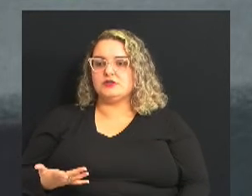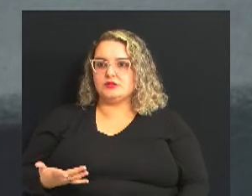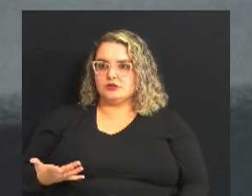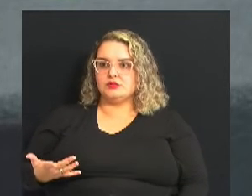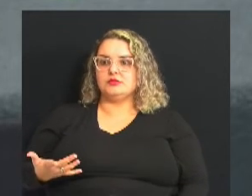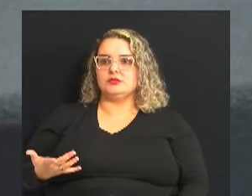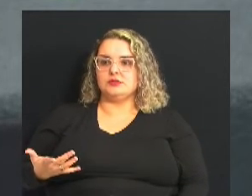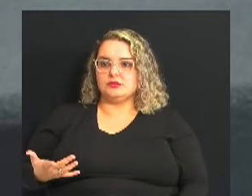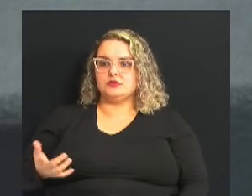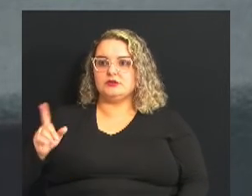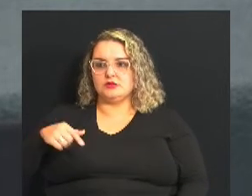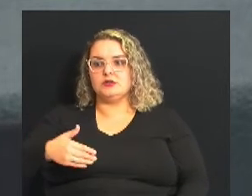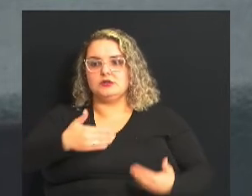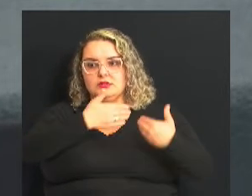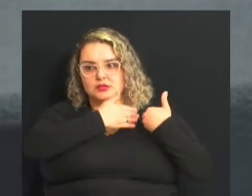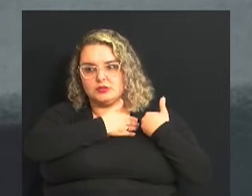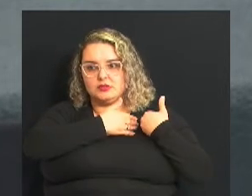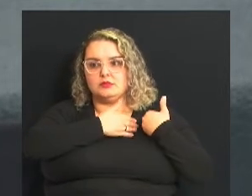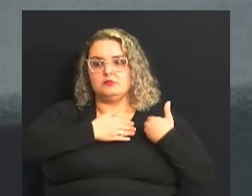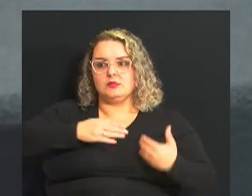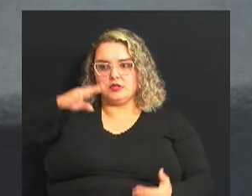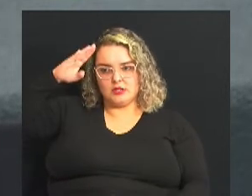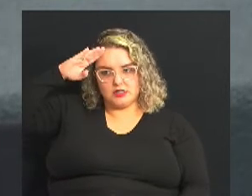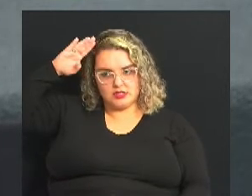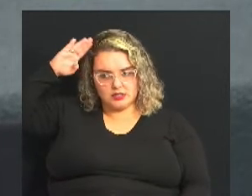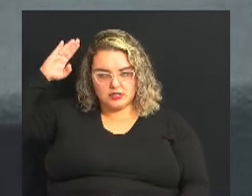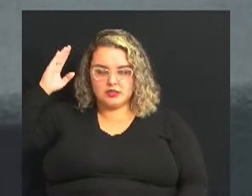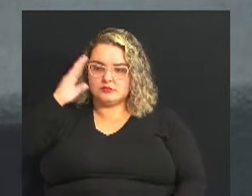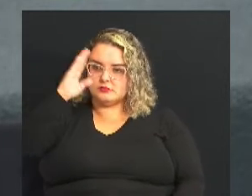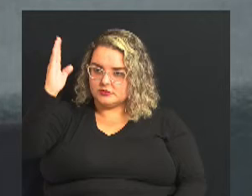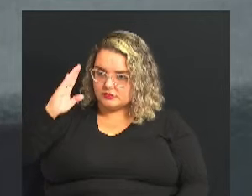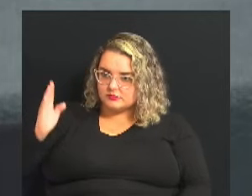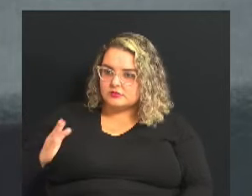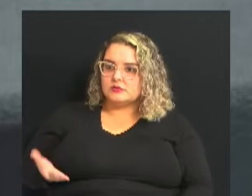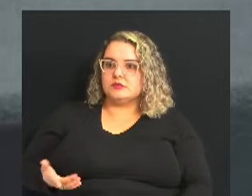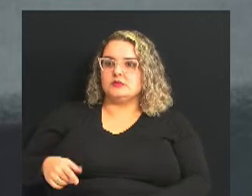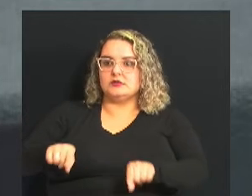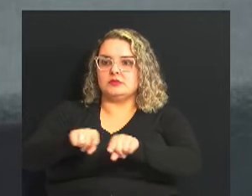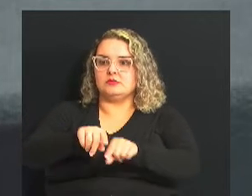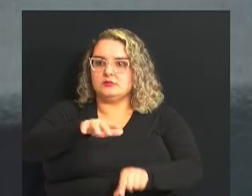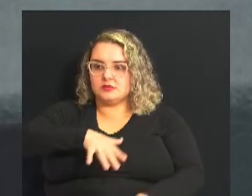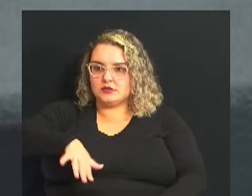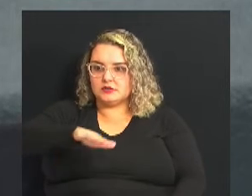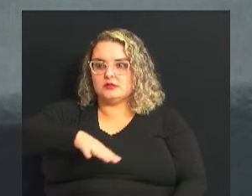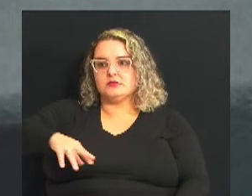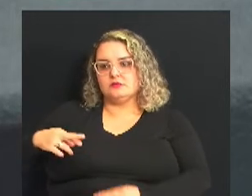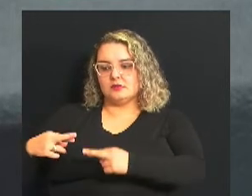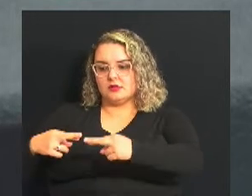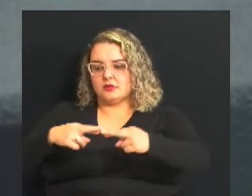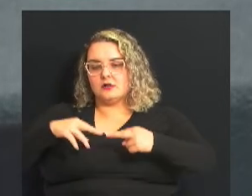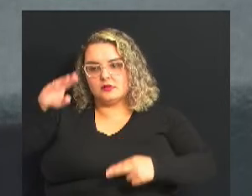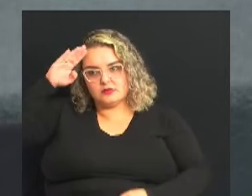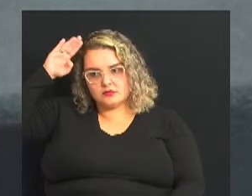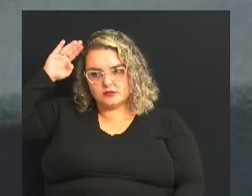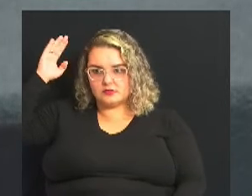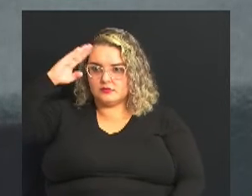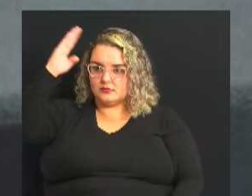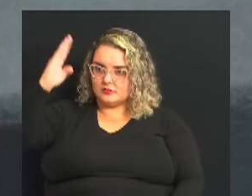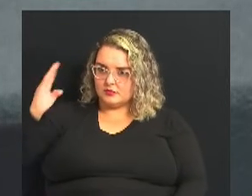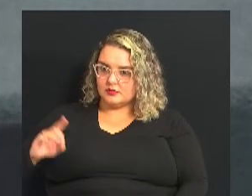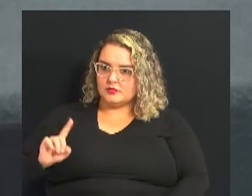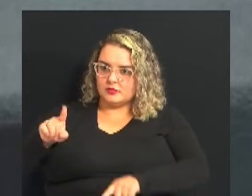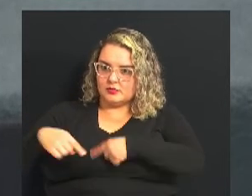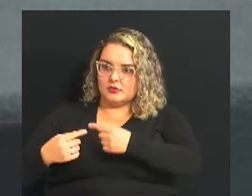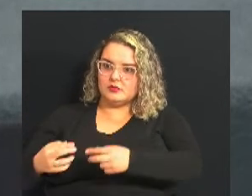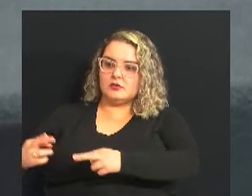Somos responsáveis pela rede acadêmica brasileira, né? E também a rede acadêmica do Brasil que sai em convênio com as outras redes